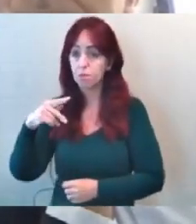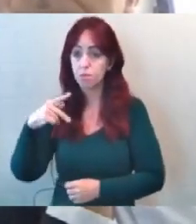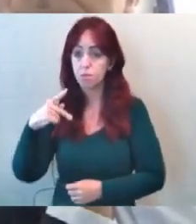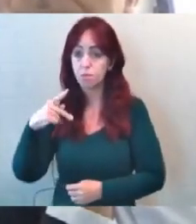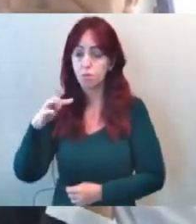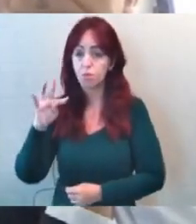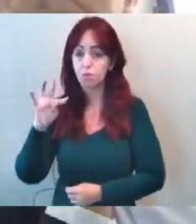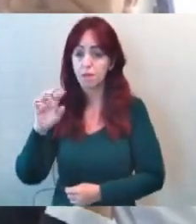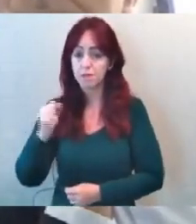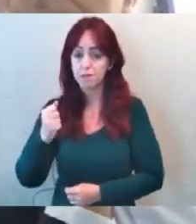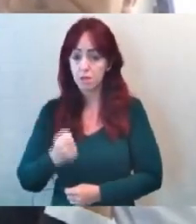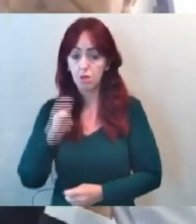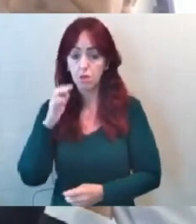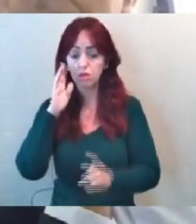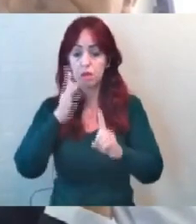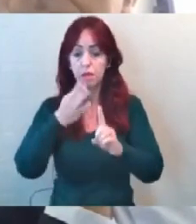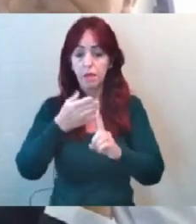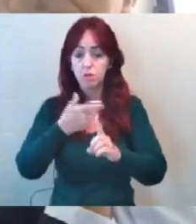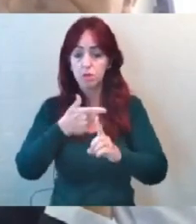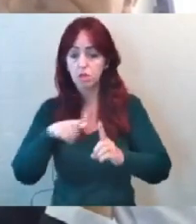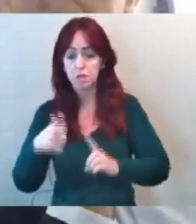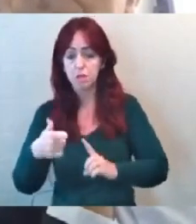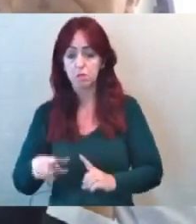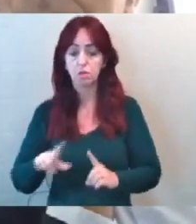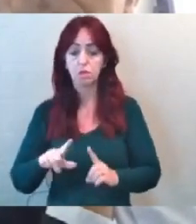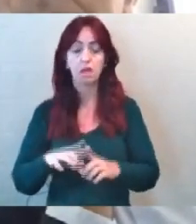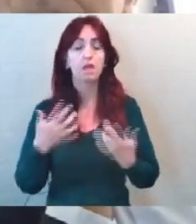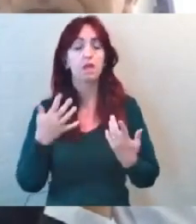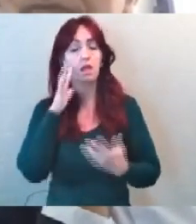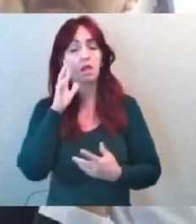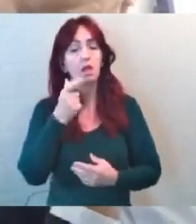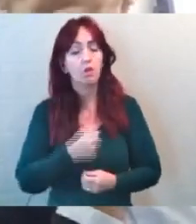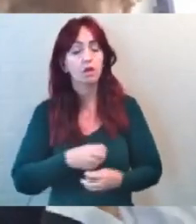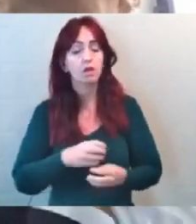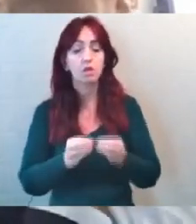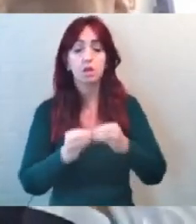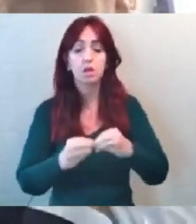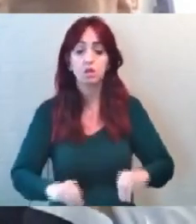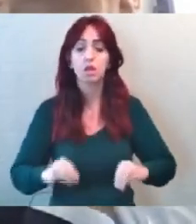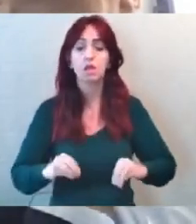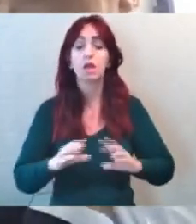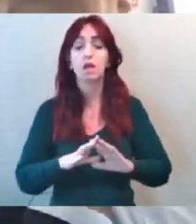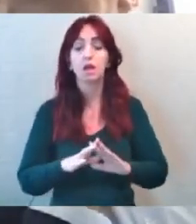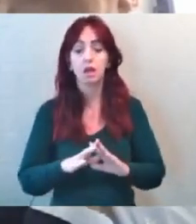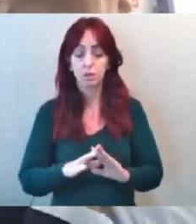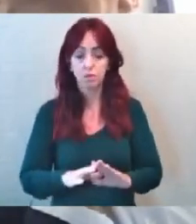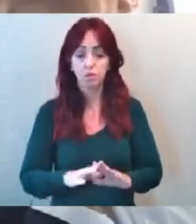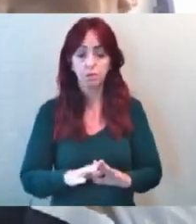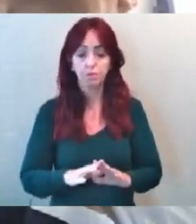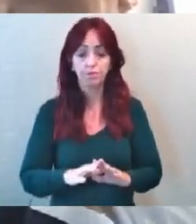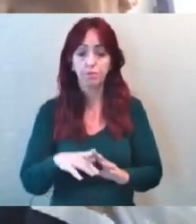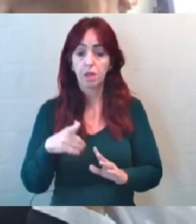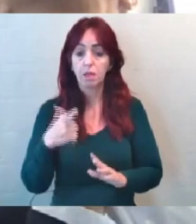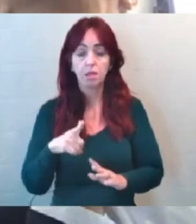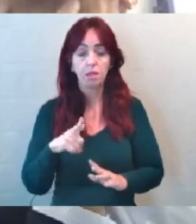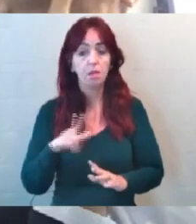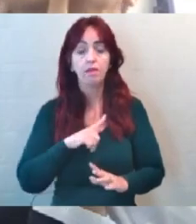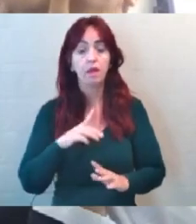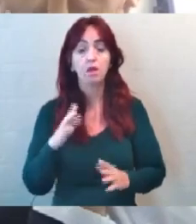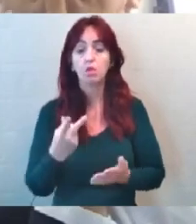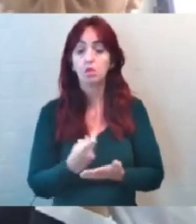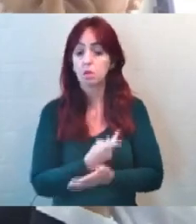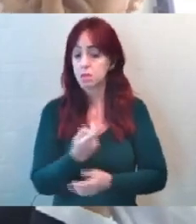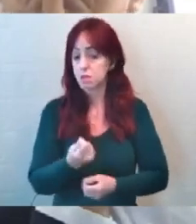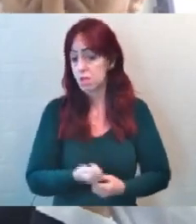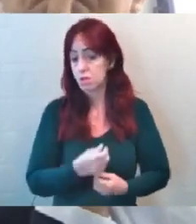imputação direta ou indireta ao depoente, eu acho que fica prejudicado o depoimento, né? E isso não está acontecendo, então acho que quanto a isso não